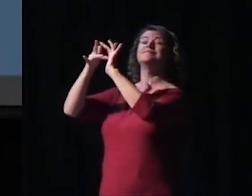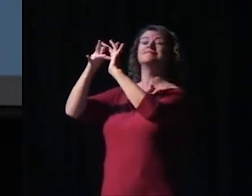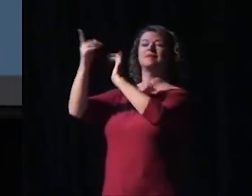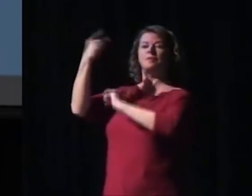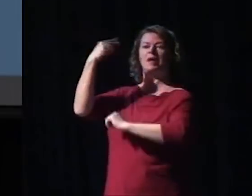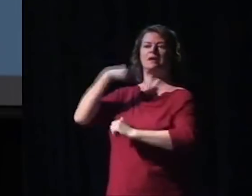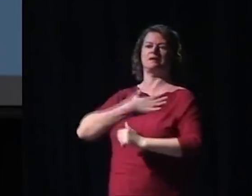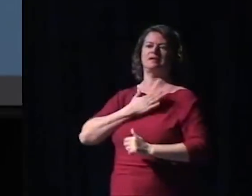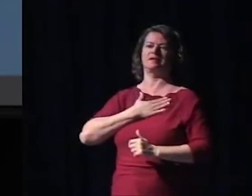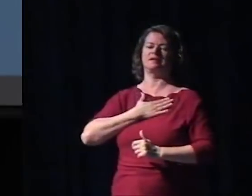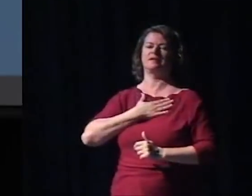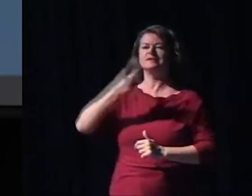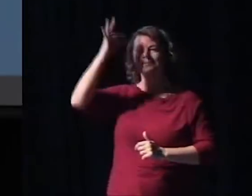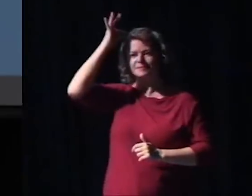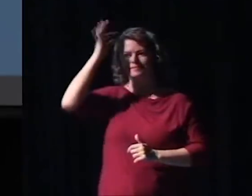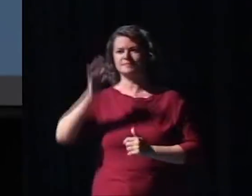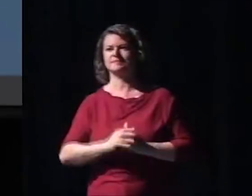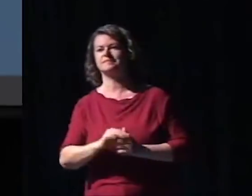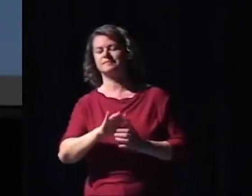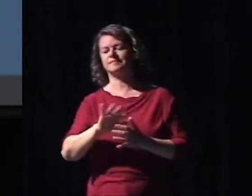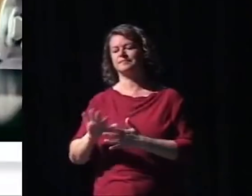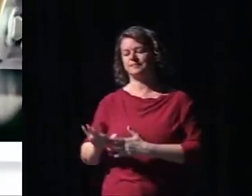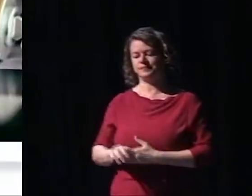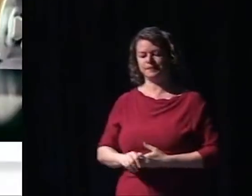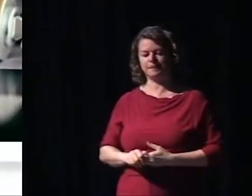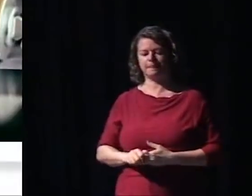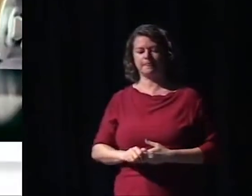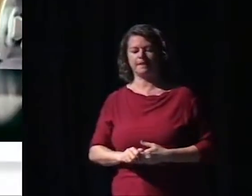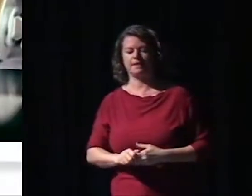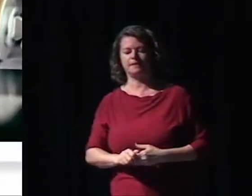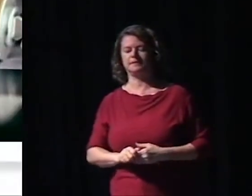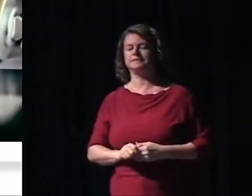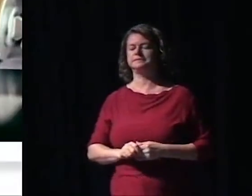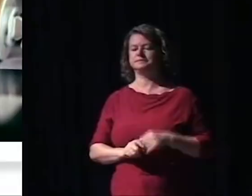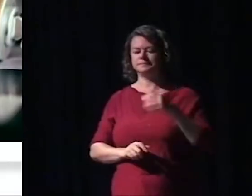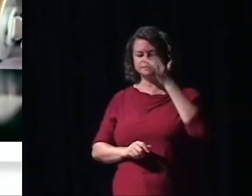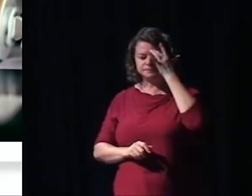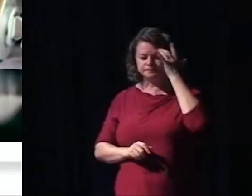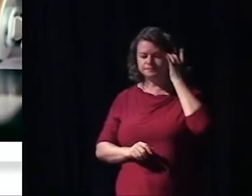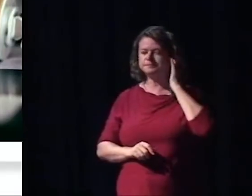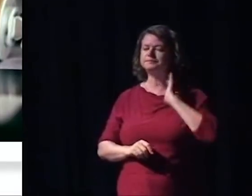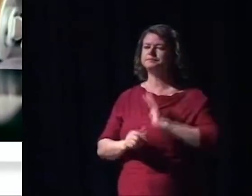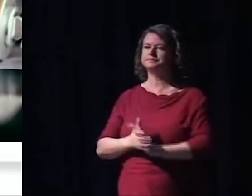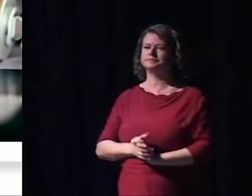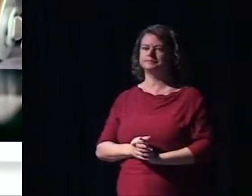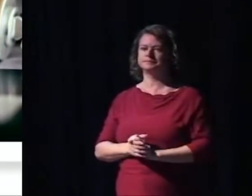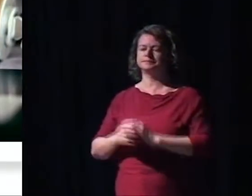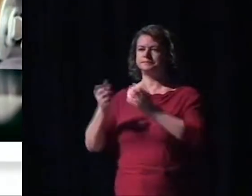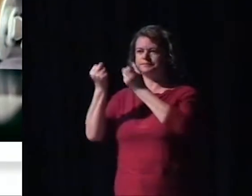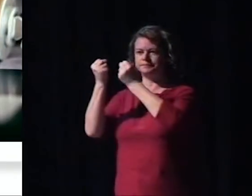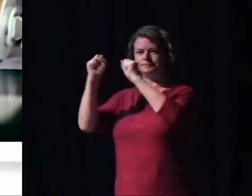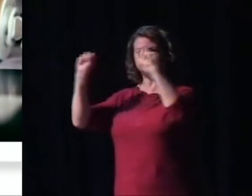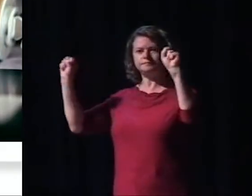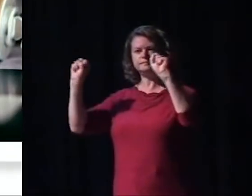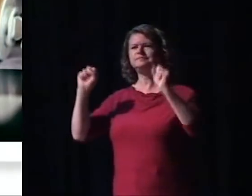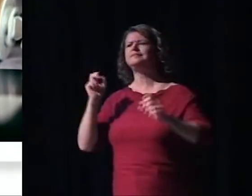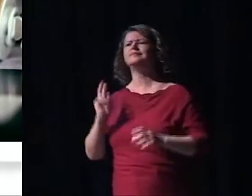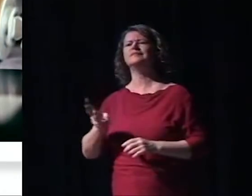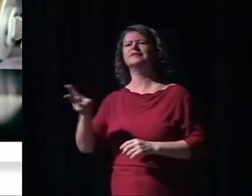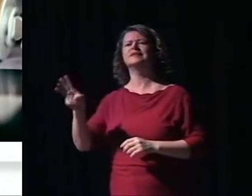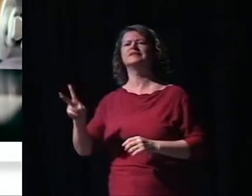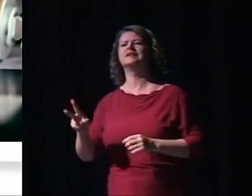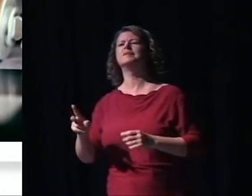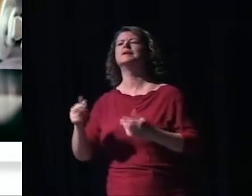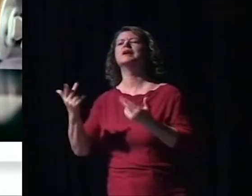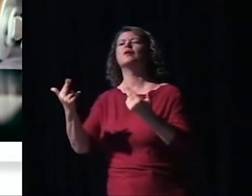Sansão, ele tende a fazer aquilo que é mal. Ele é um porteiro sempre abrindo a porta, a guarita para o mal. Não, pode